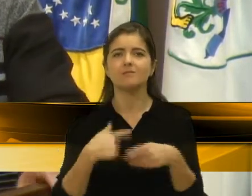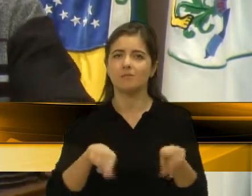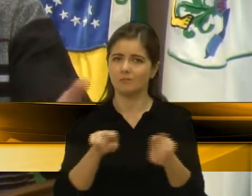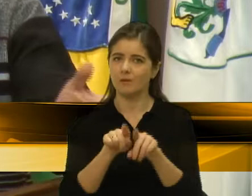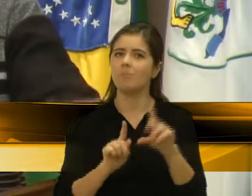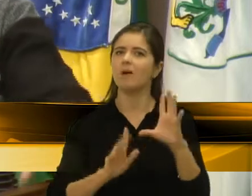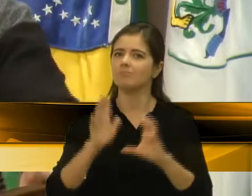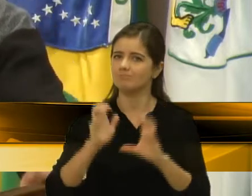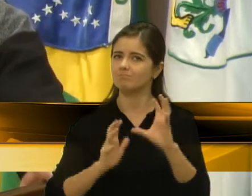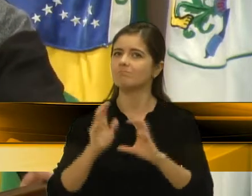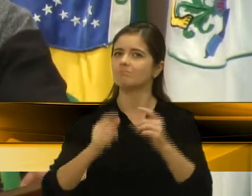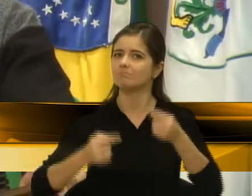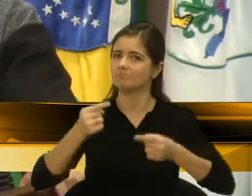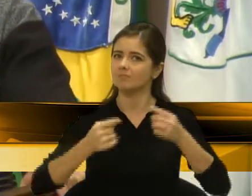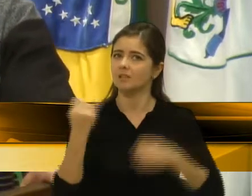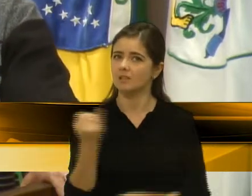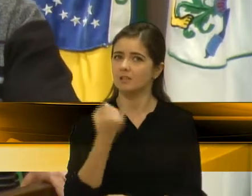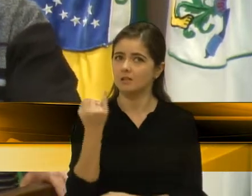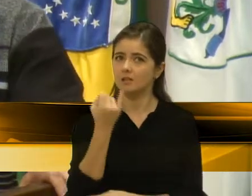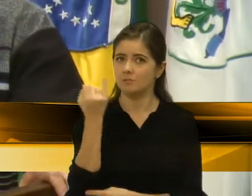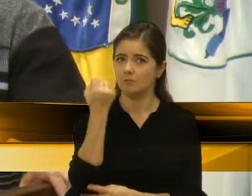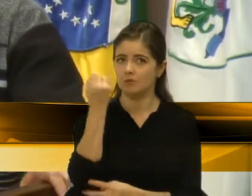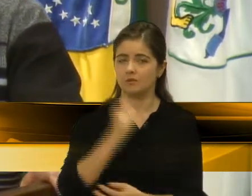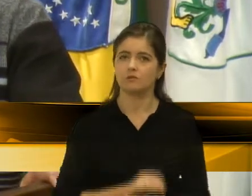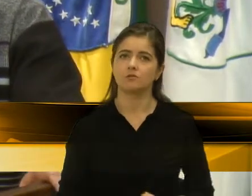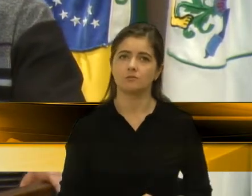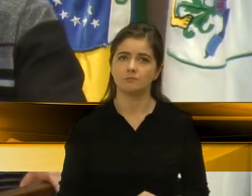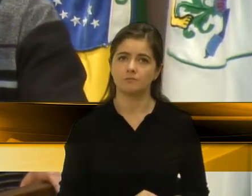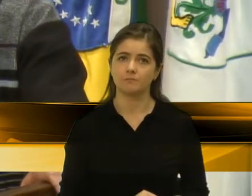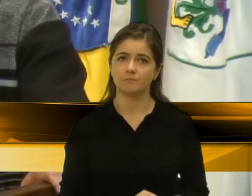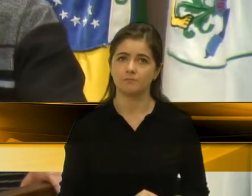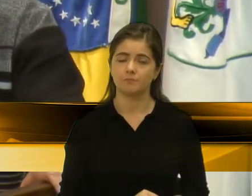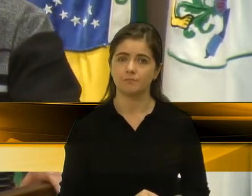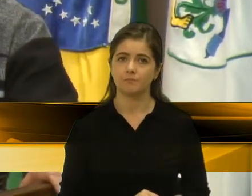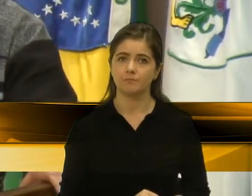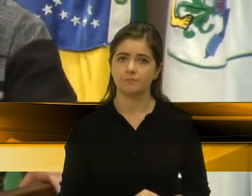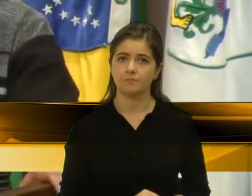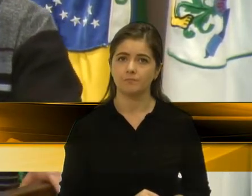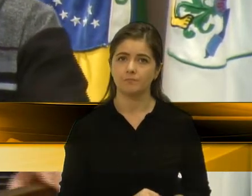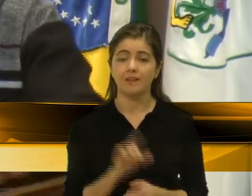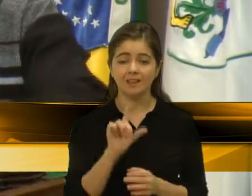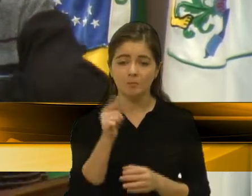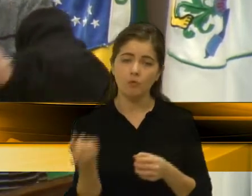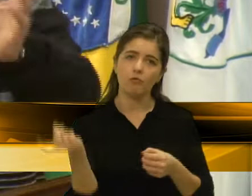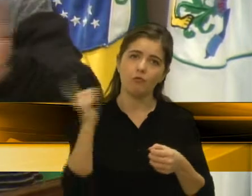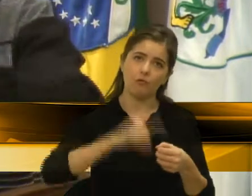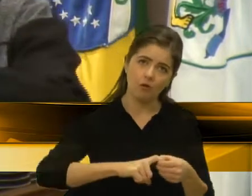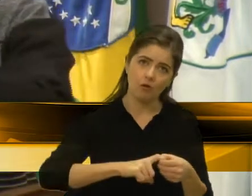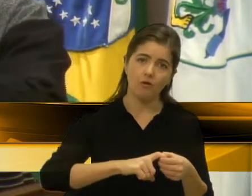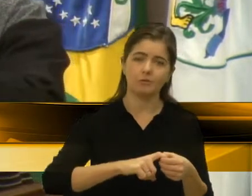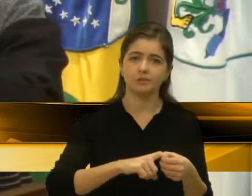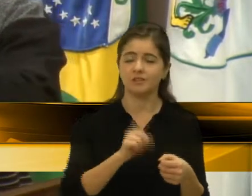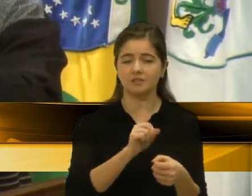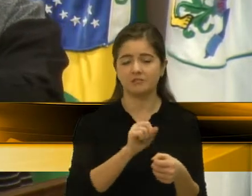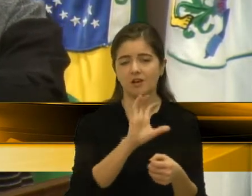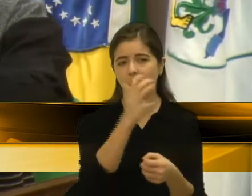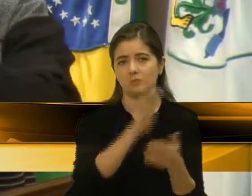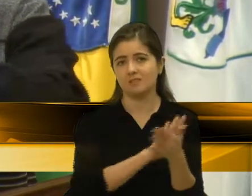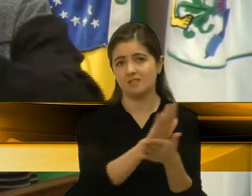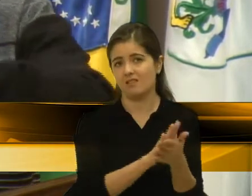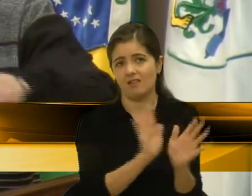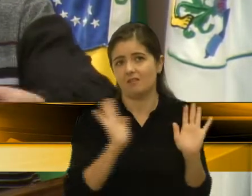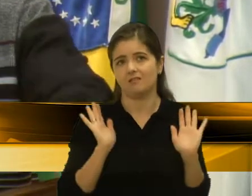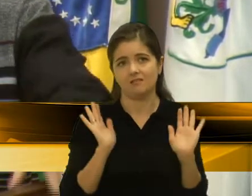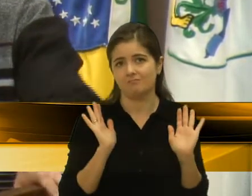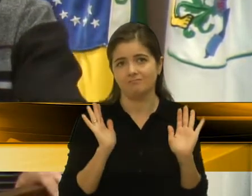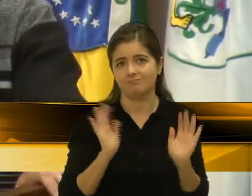Então, essa questão do corretivo, ela vai virar em marmelada, que depois ela volta para a comissão e vai virar em pizza ali, não vai dar em nada. Mas nós